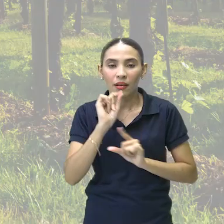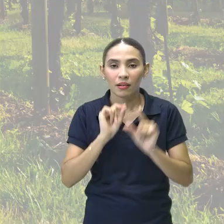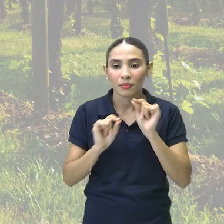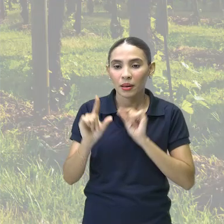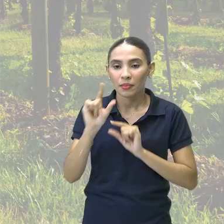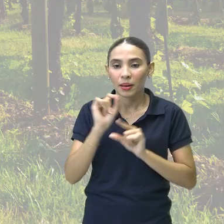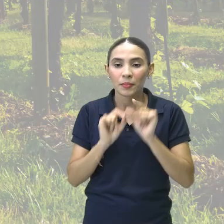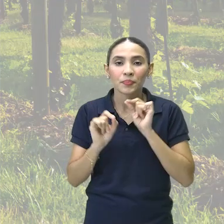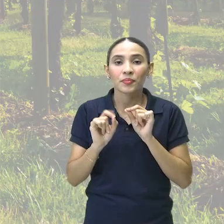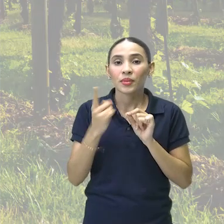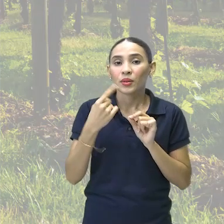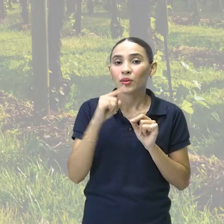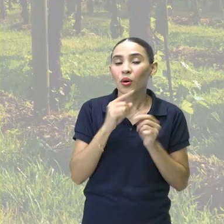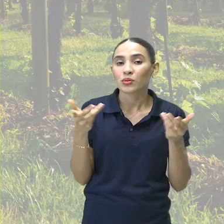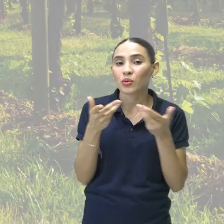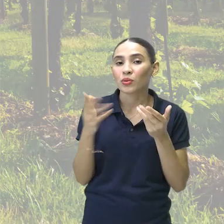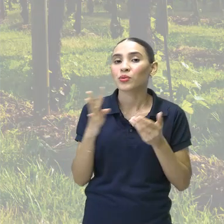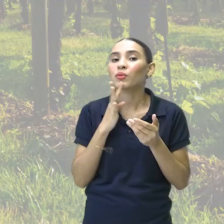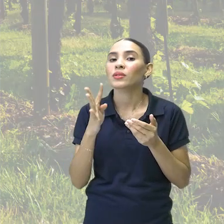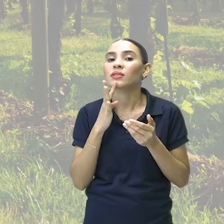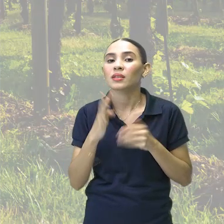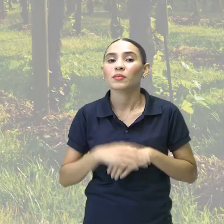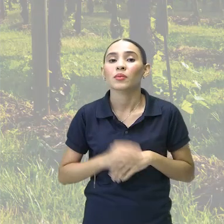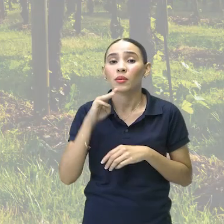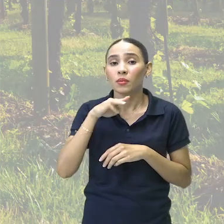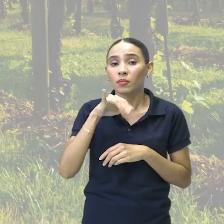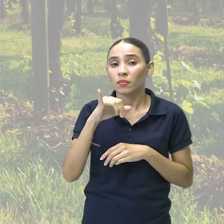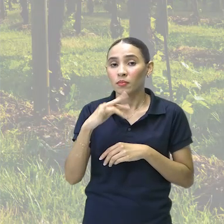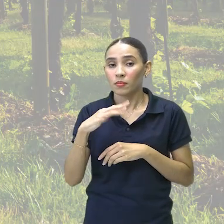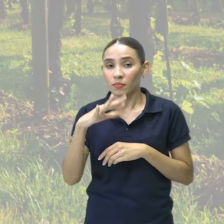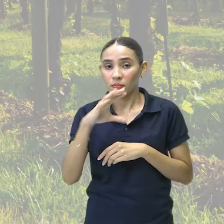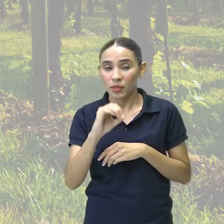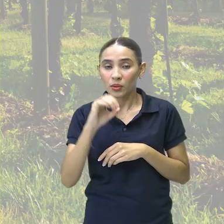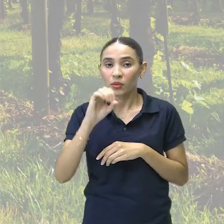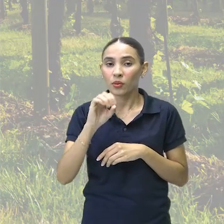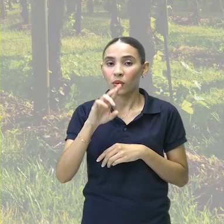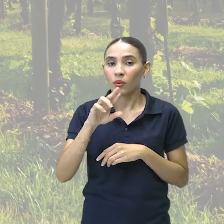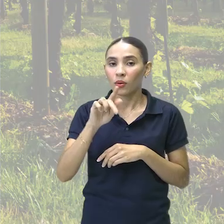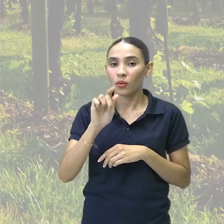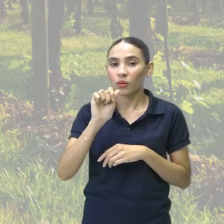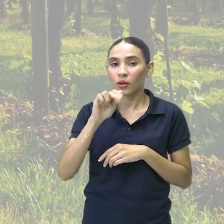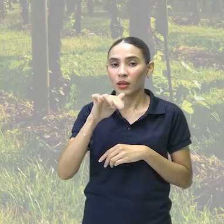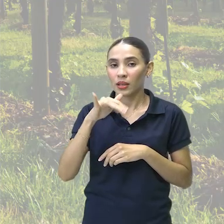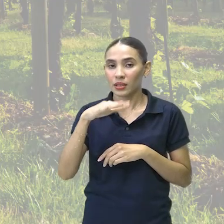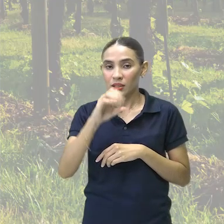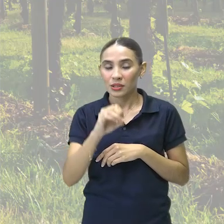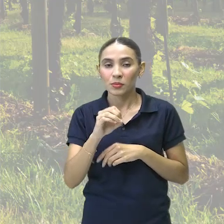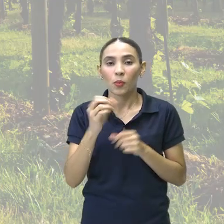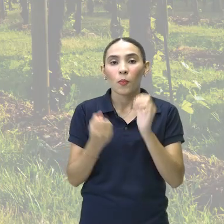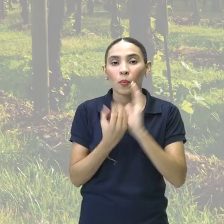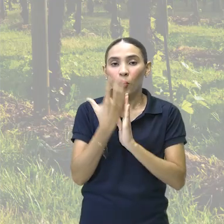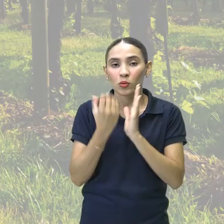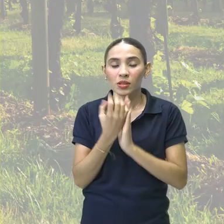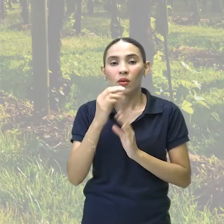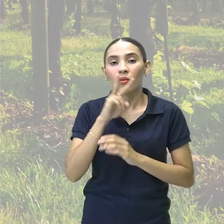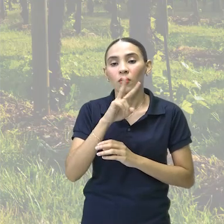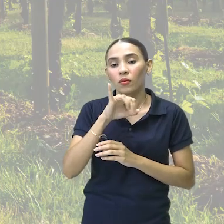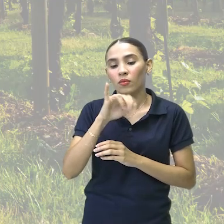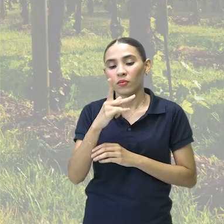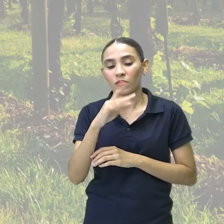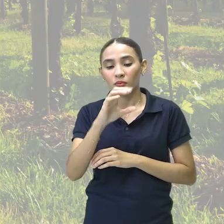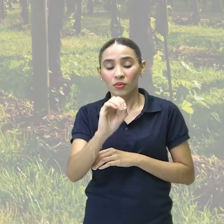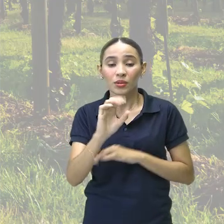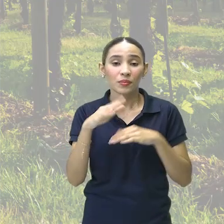né, daquilo que nós hoje conhecemos como micro-organismos, por exemplo, para a produção do vinho, já que eu